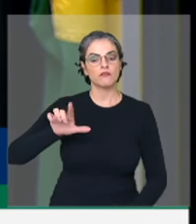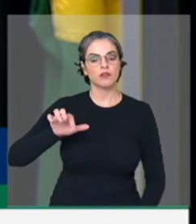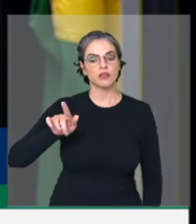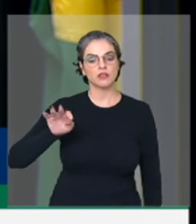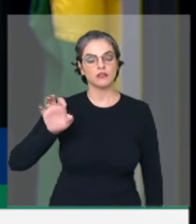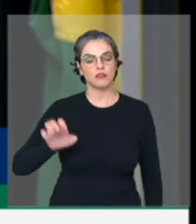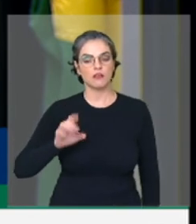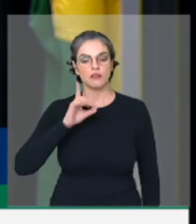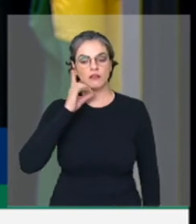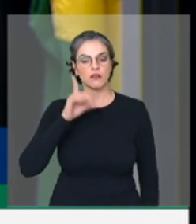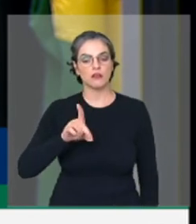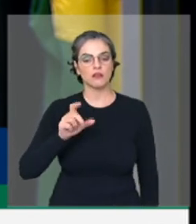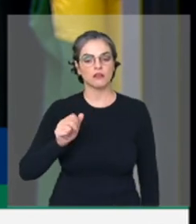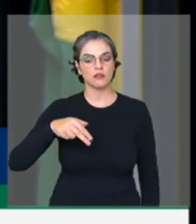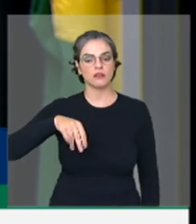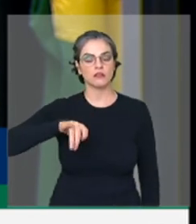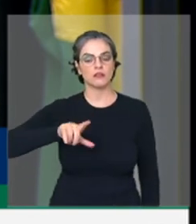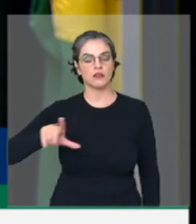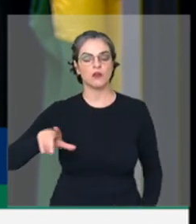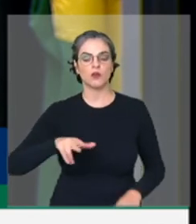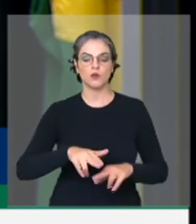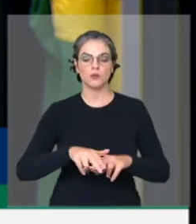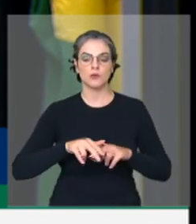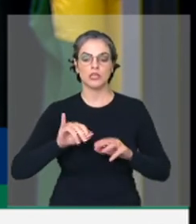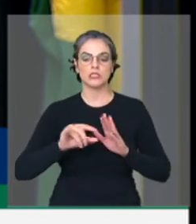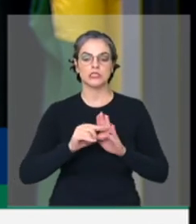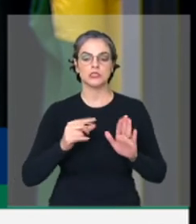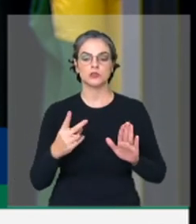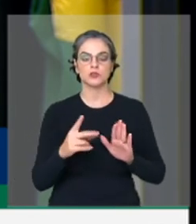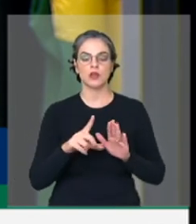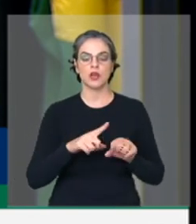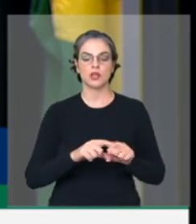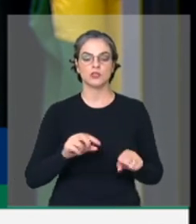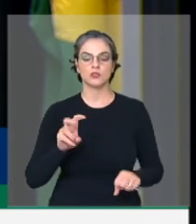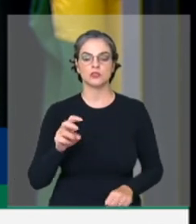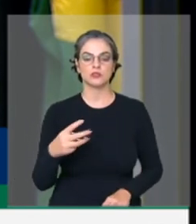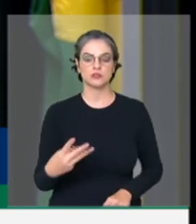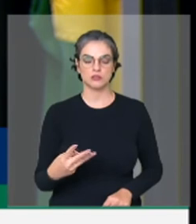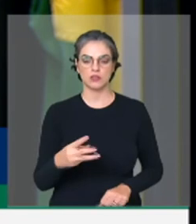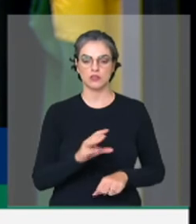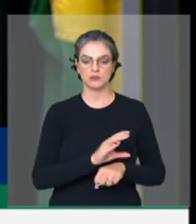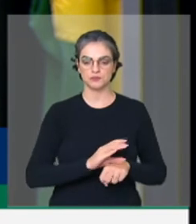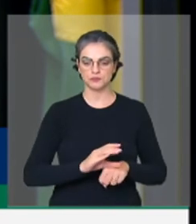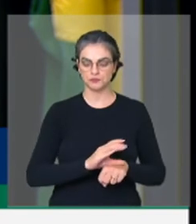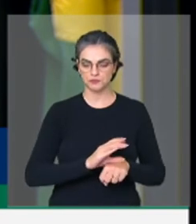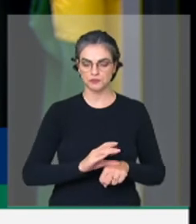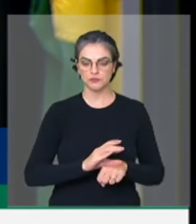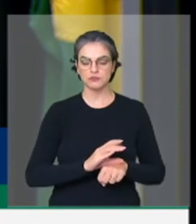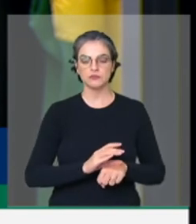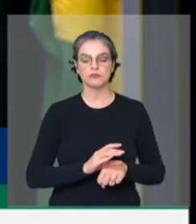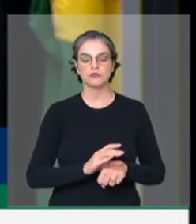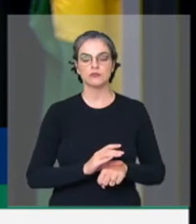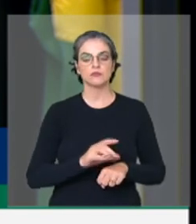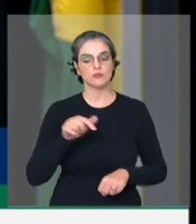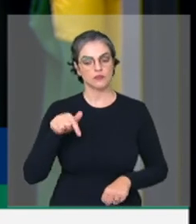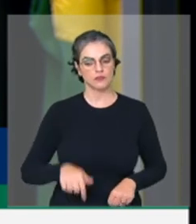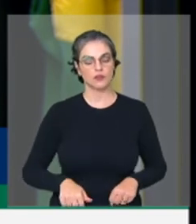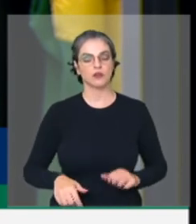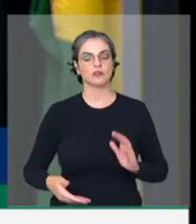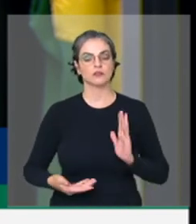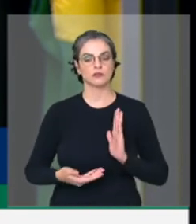Silveira, a fim de que, nos termos do inciso 2 do artigo 53 da Carta da República, esta Casa,